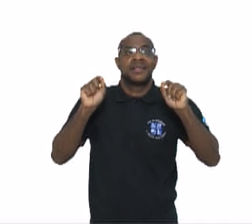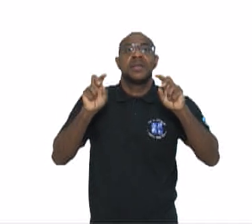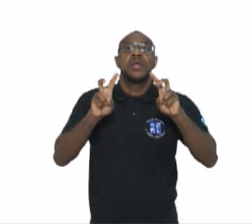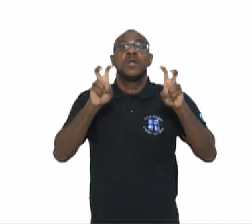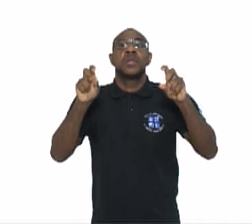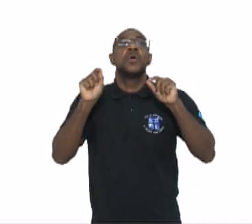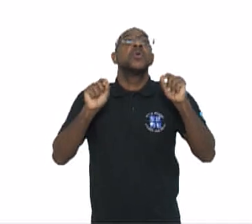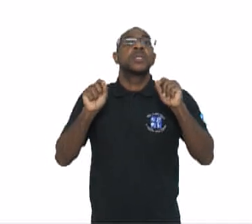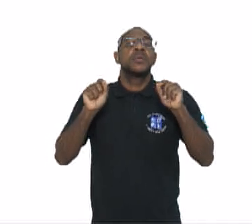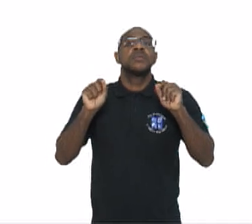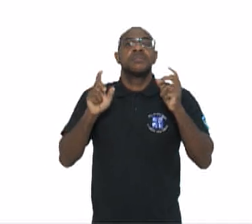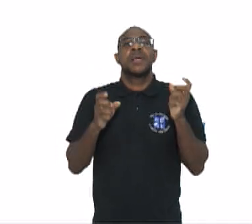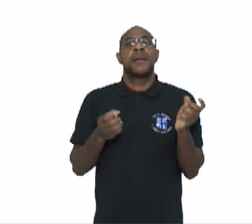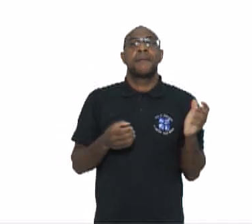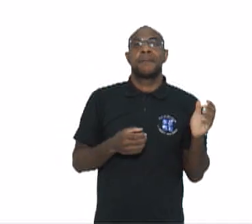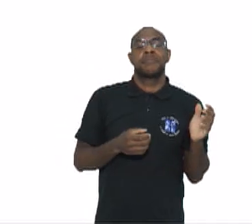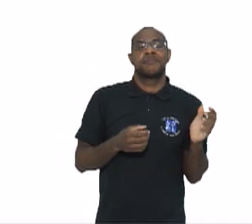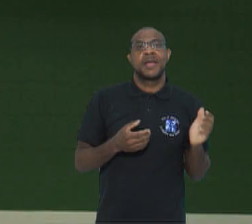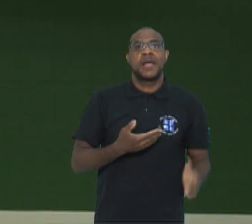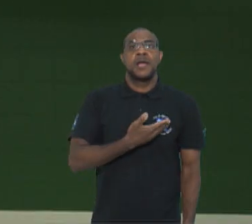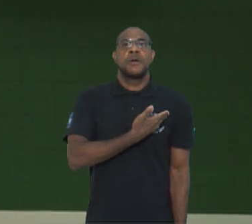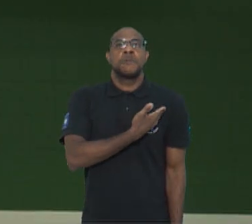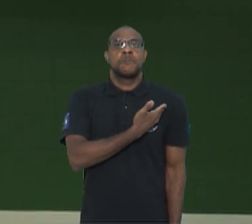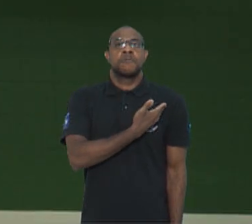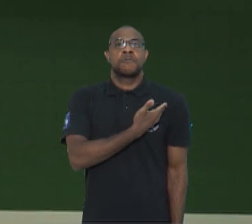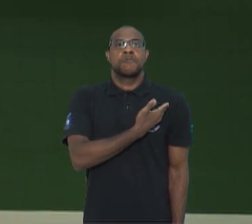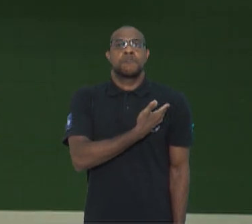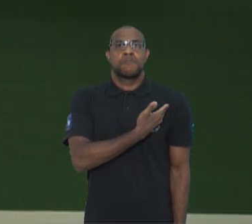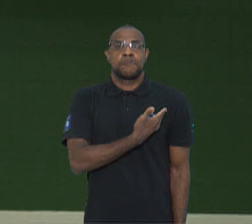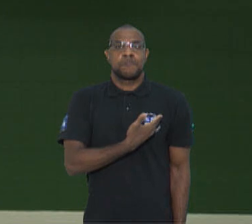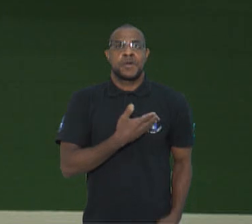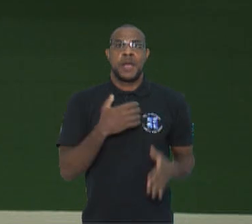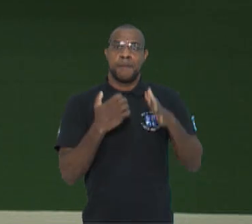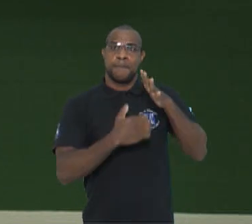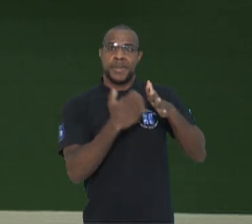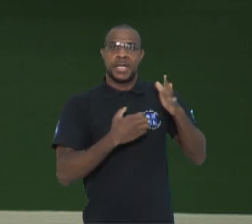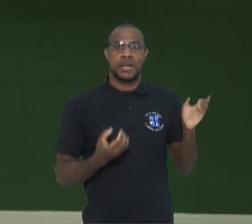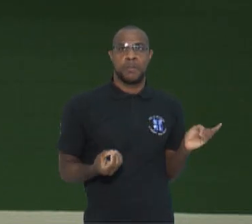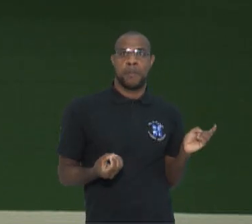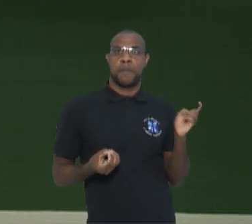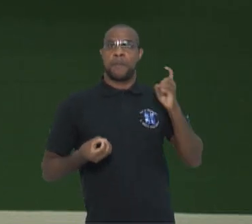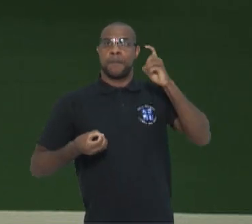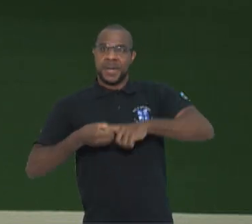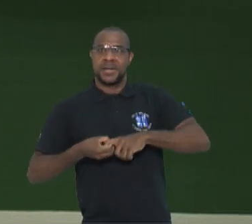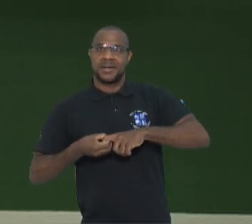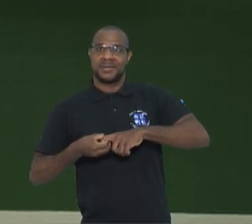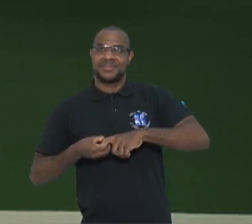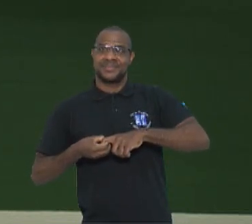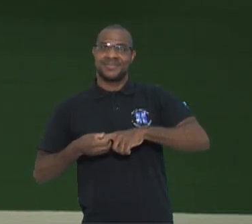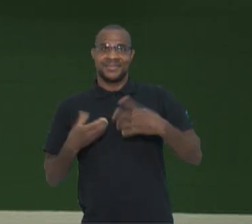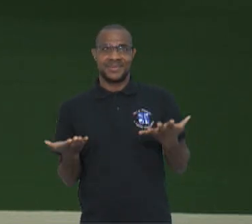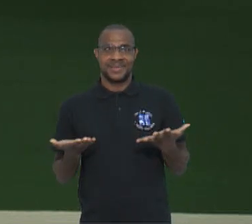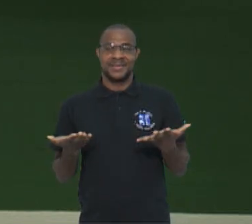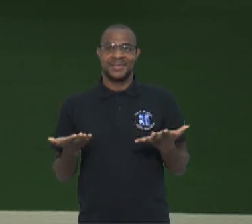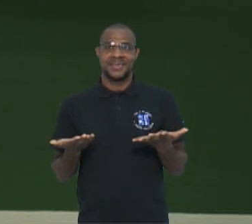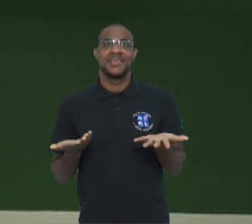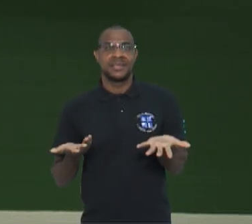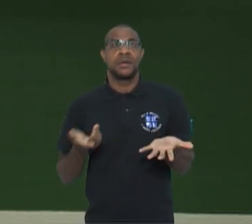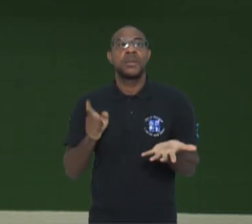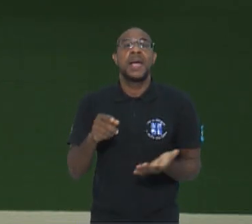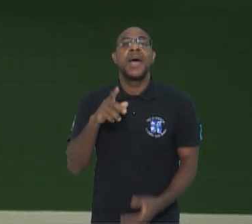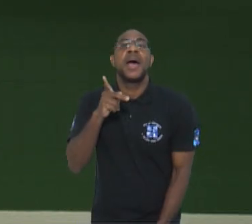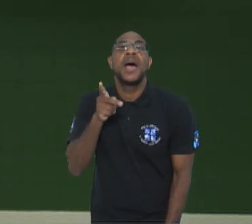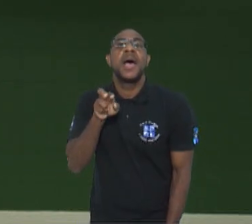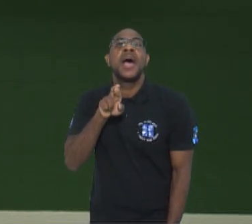a privatização do saneamento básico. Então, saneamento é algo mais amplo, é o assunto, e a privatização dele